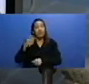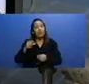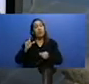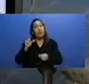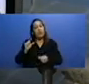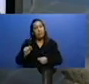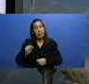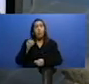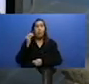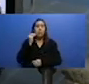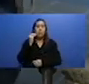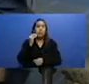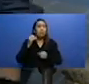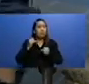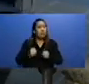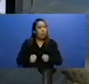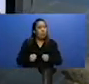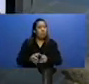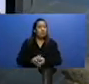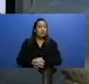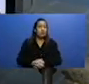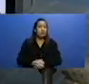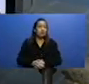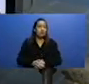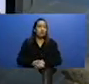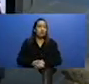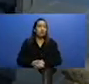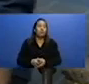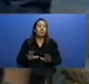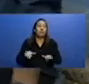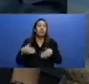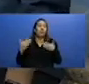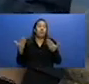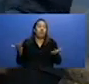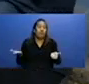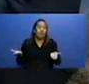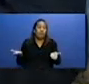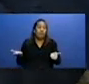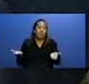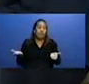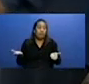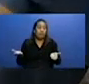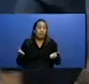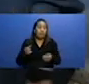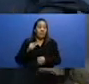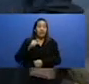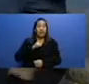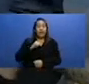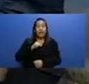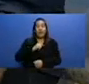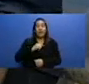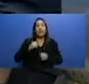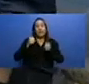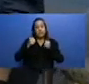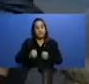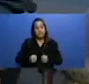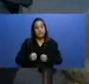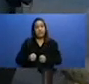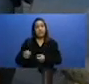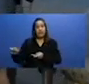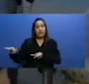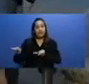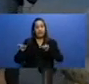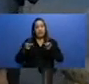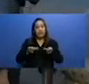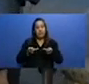pouco provável. E agora, gente, quem tem razão? Será que existe ou não a possibilidade de a tia Camila